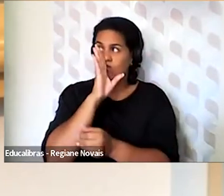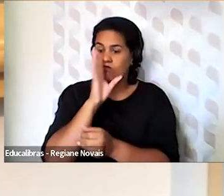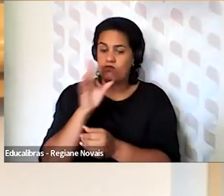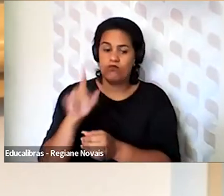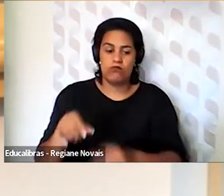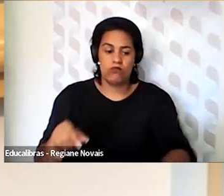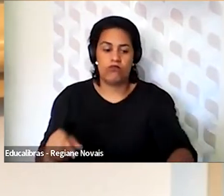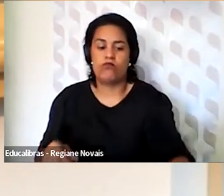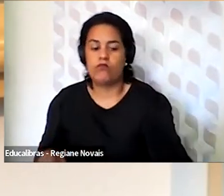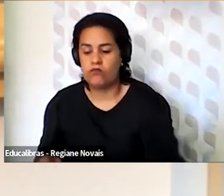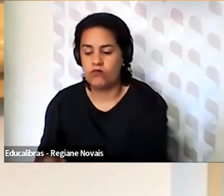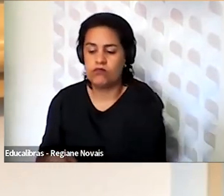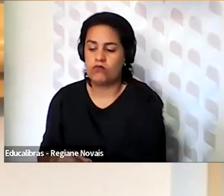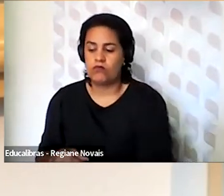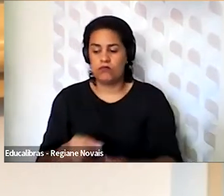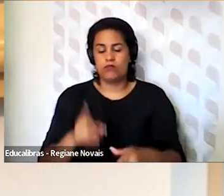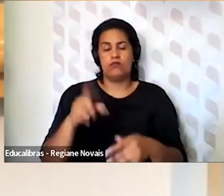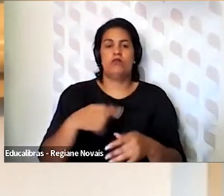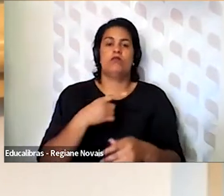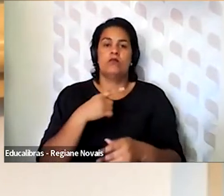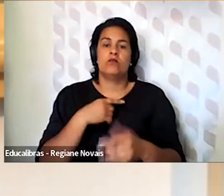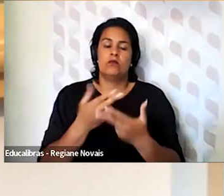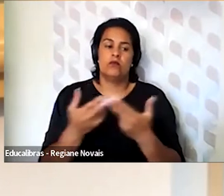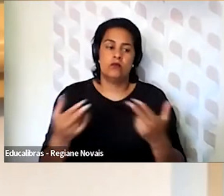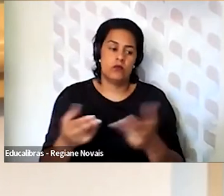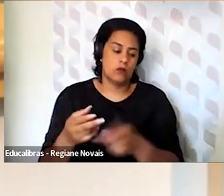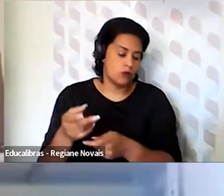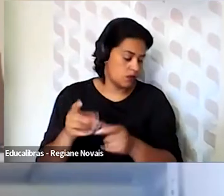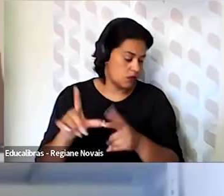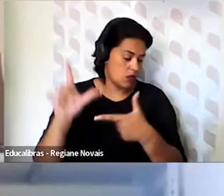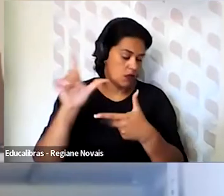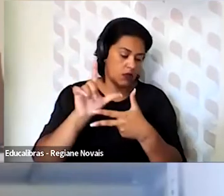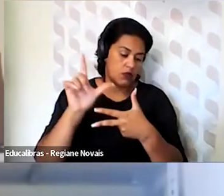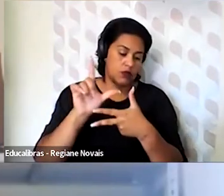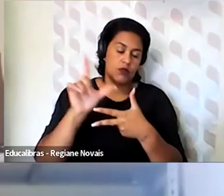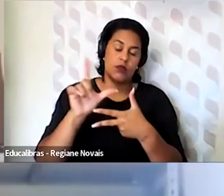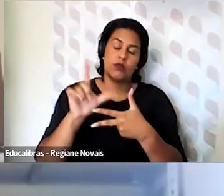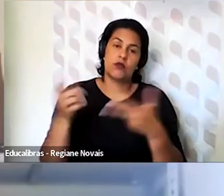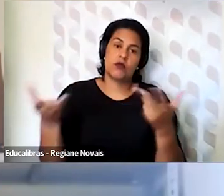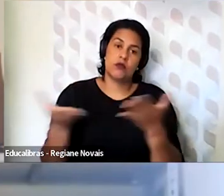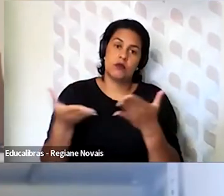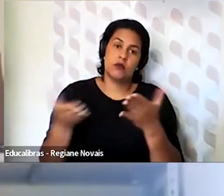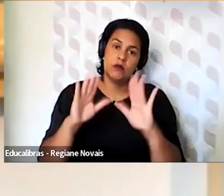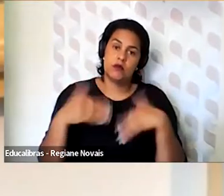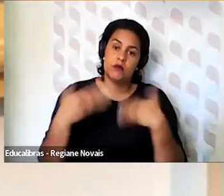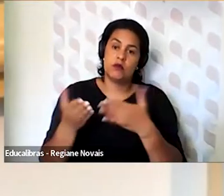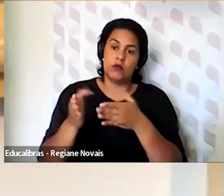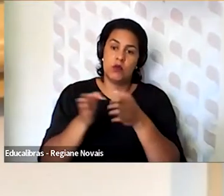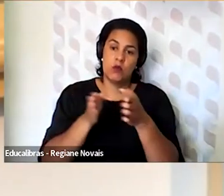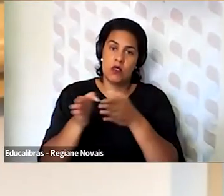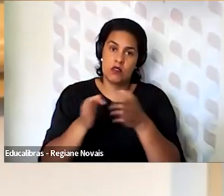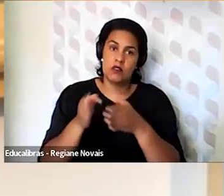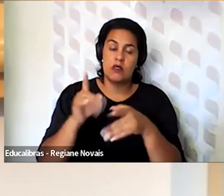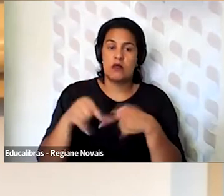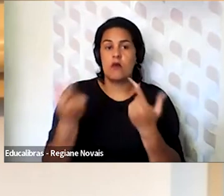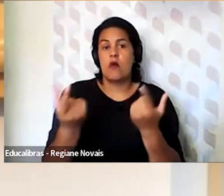foi introduzida pelo legislativo atual. Então, portanto, o acesso ao dinheiro e,